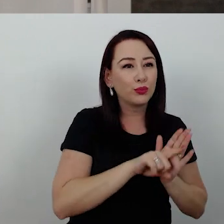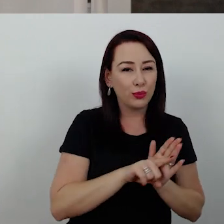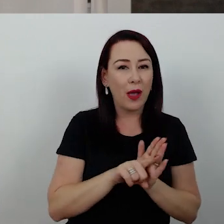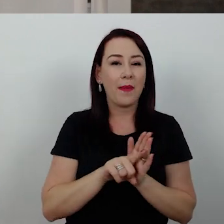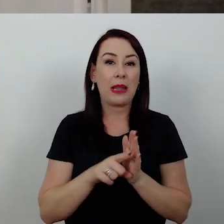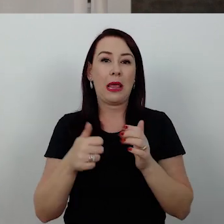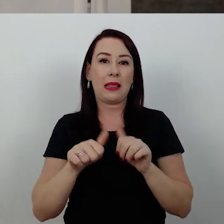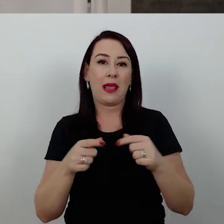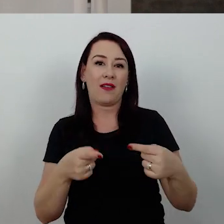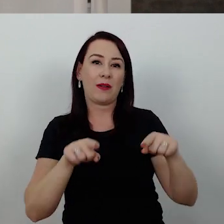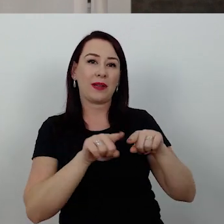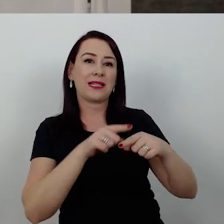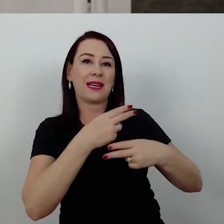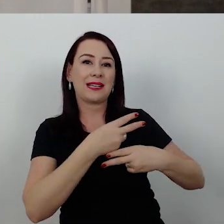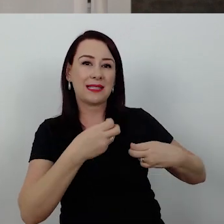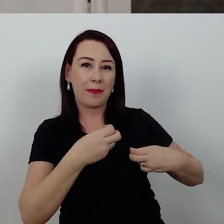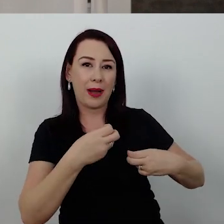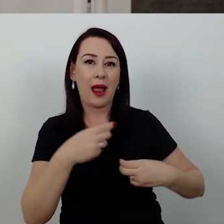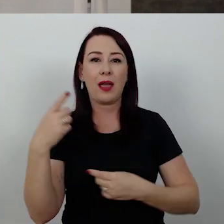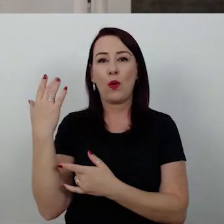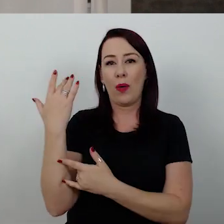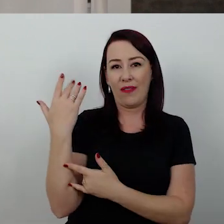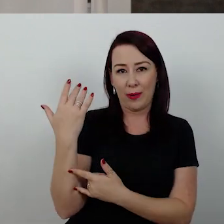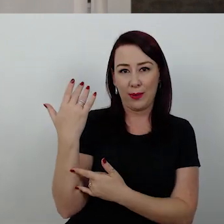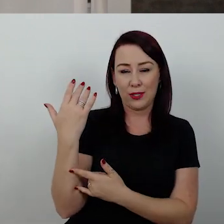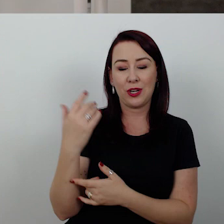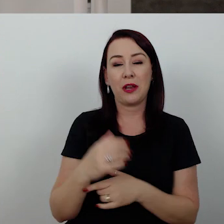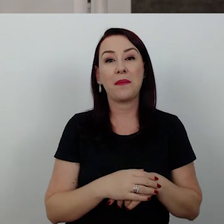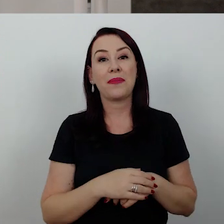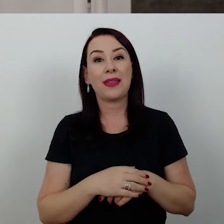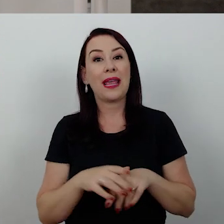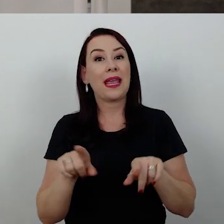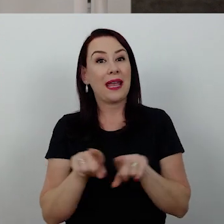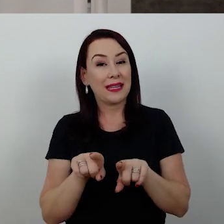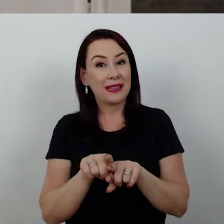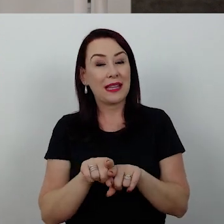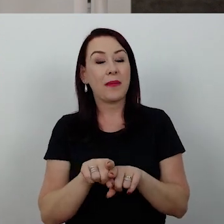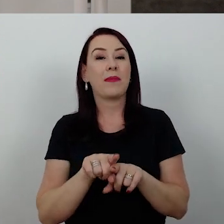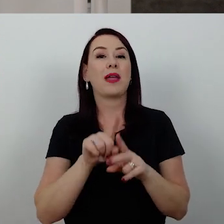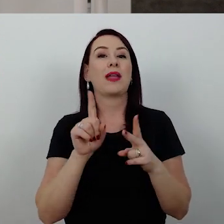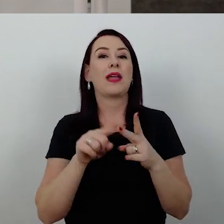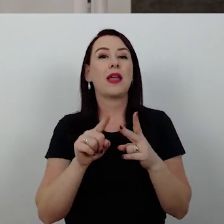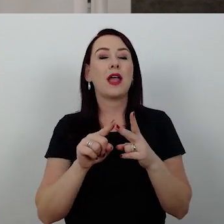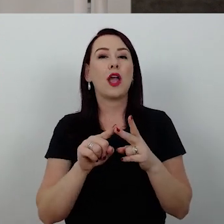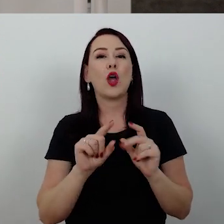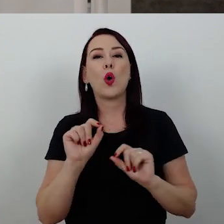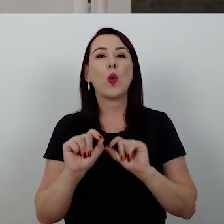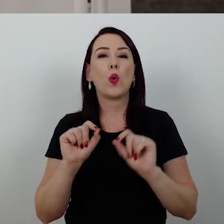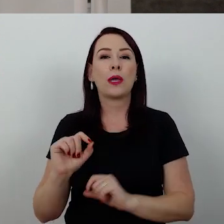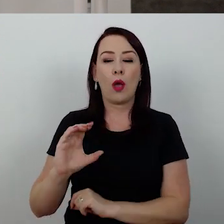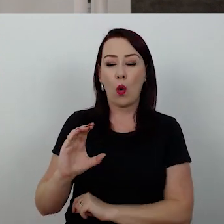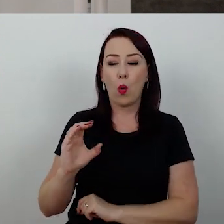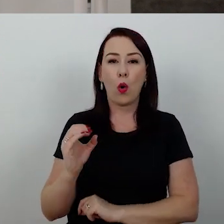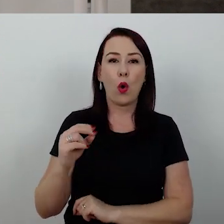em parceria com o SEBRAE e o FMG, e fez uma sobre o consumo de